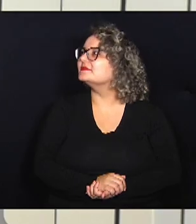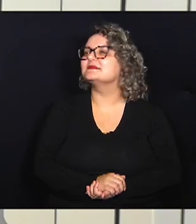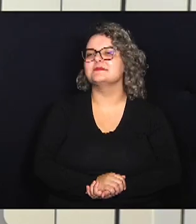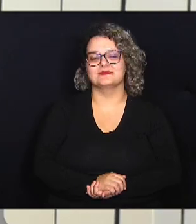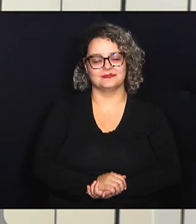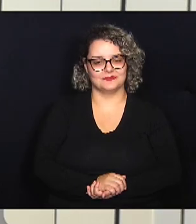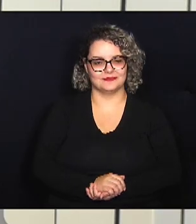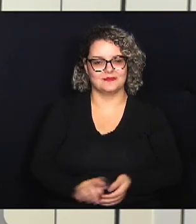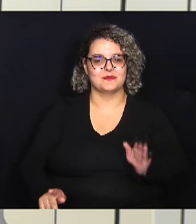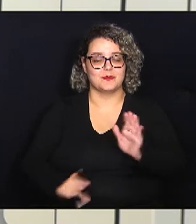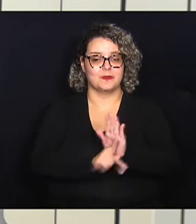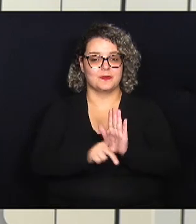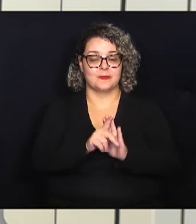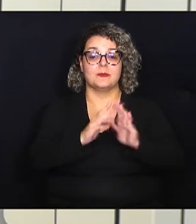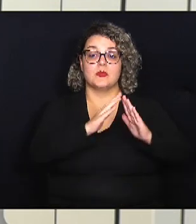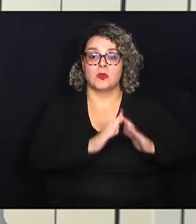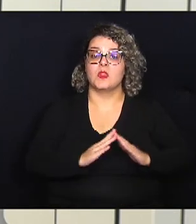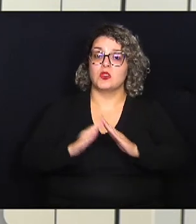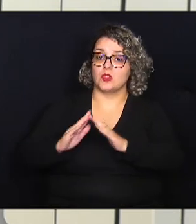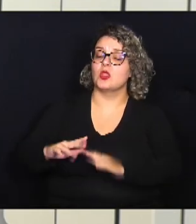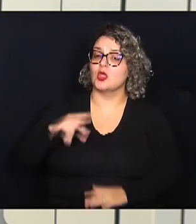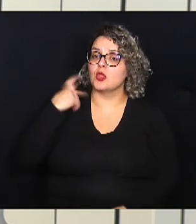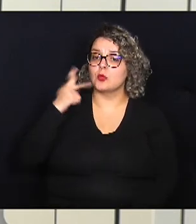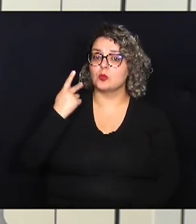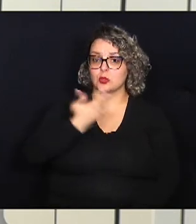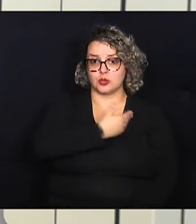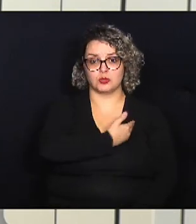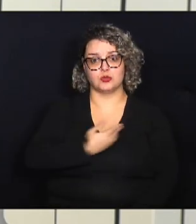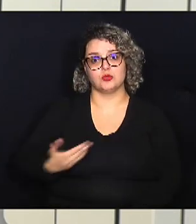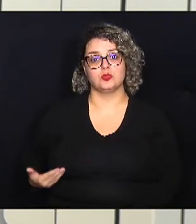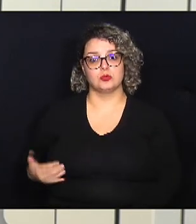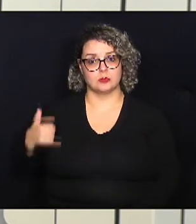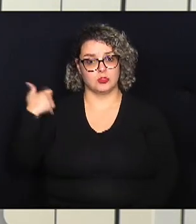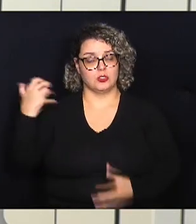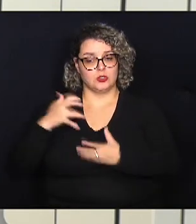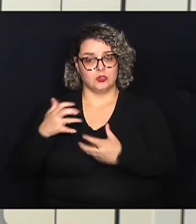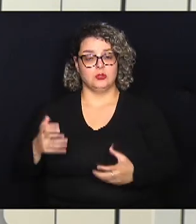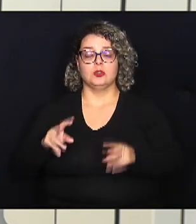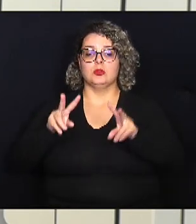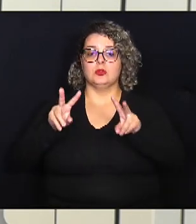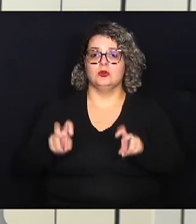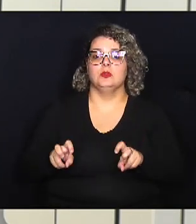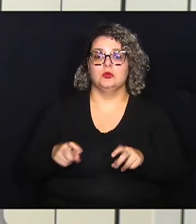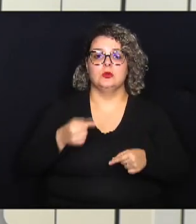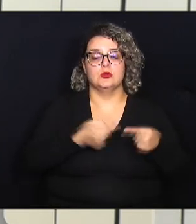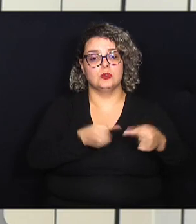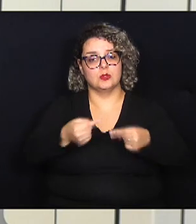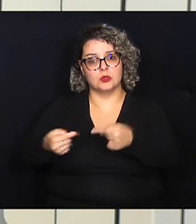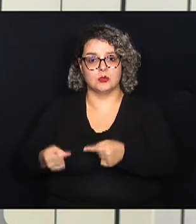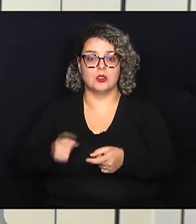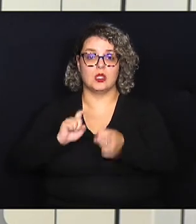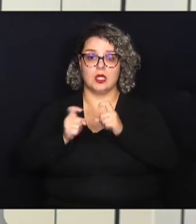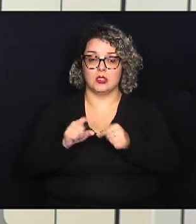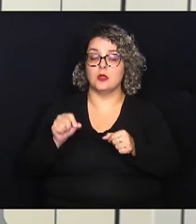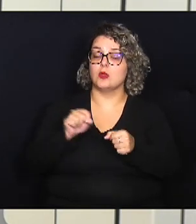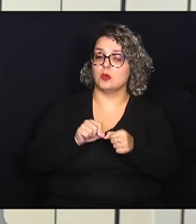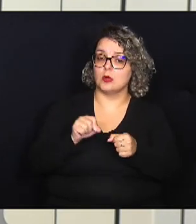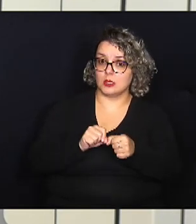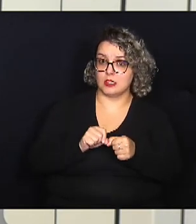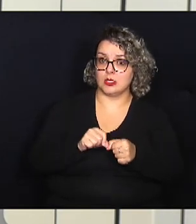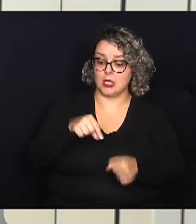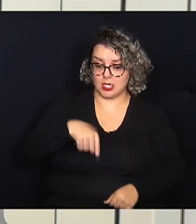Projetos habitacionais e políticas públicas para idosos são temas de debate em reunião realizada